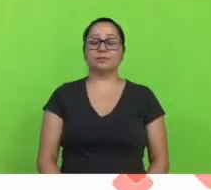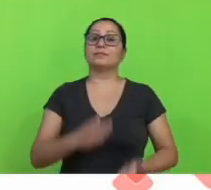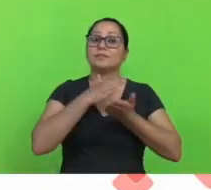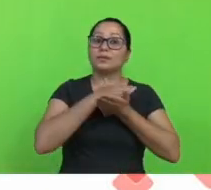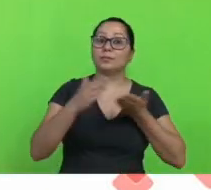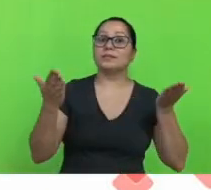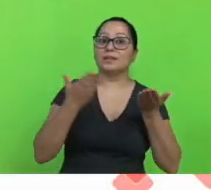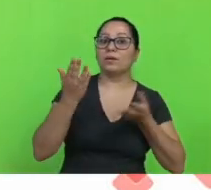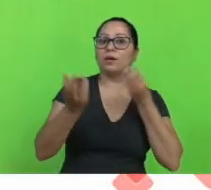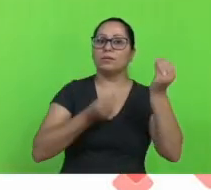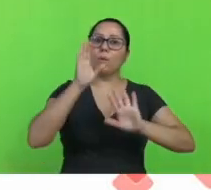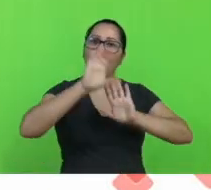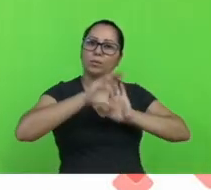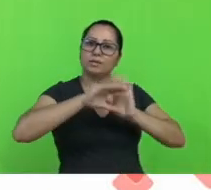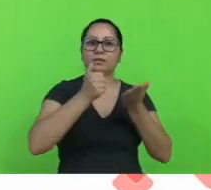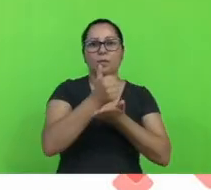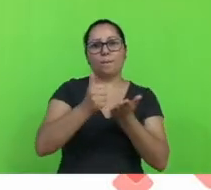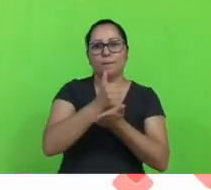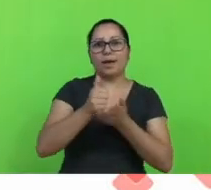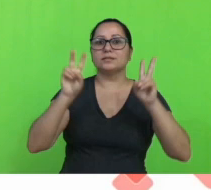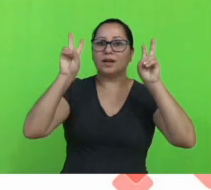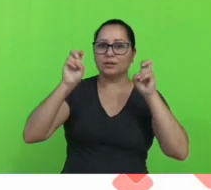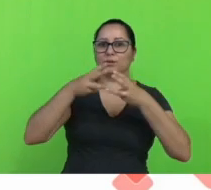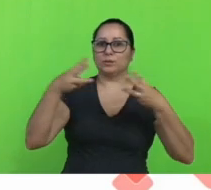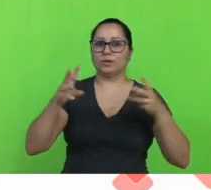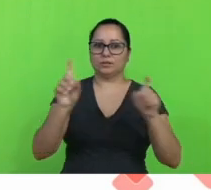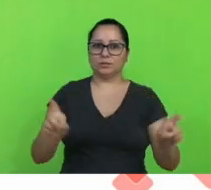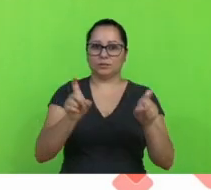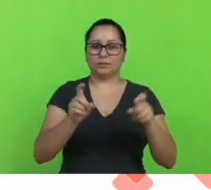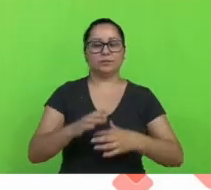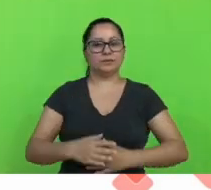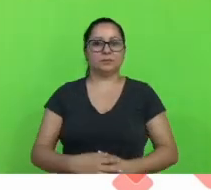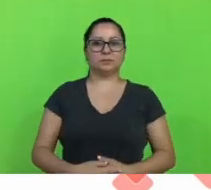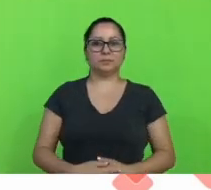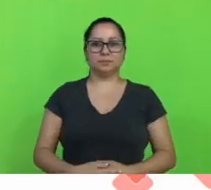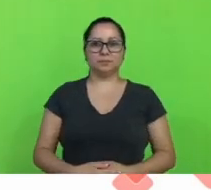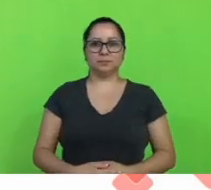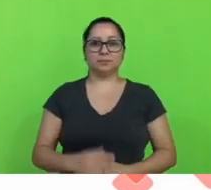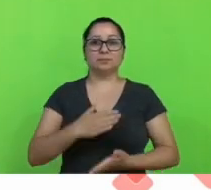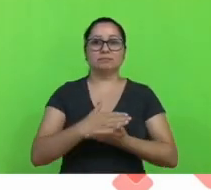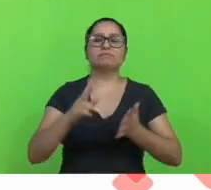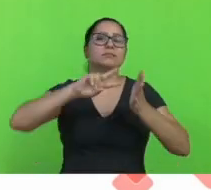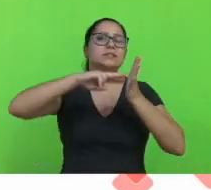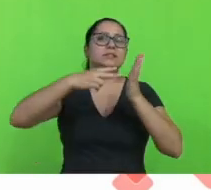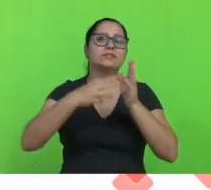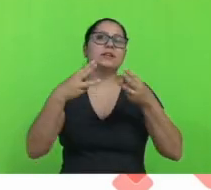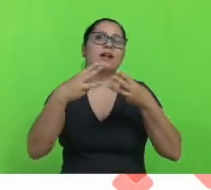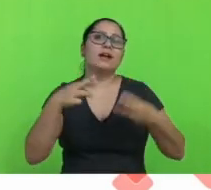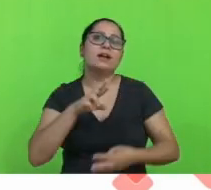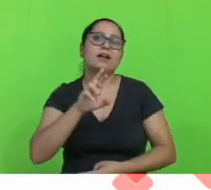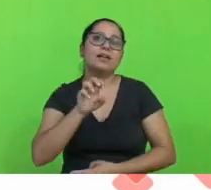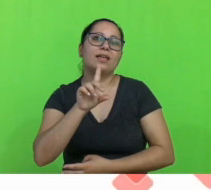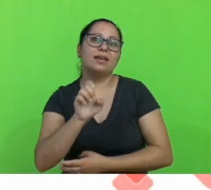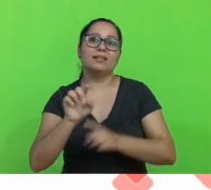Vamos iniciar então com algumas definições básicas sobre redes de computadores. Primeiro, o que é uma rede de computadores?